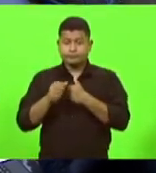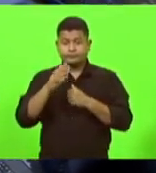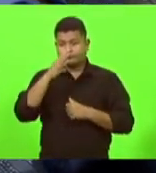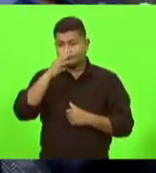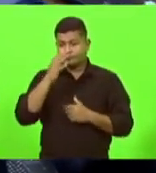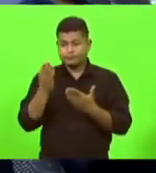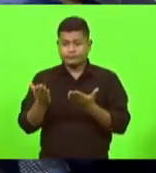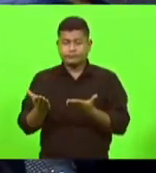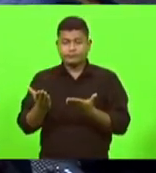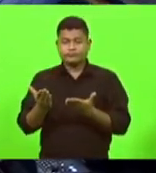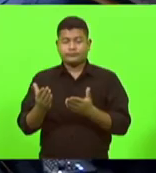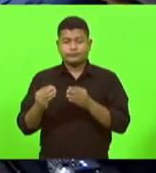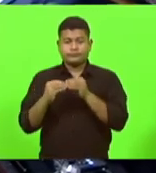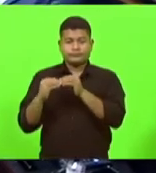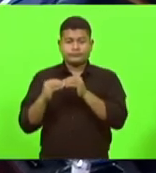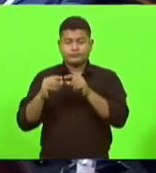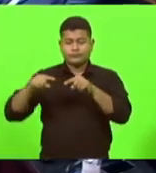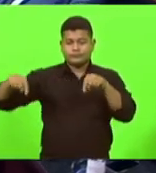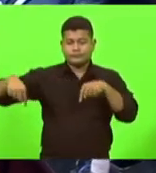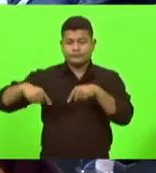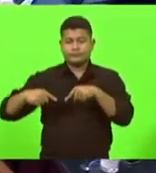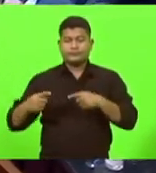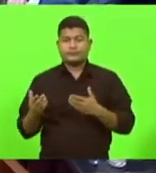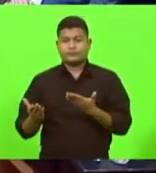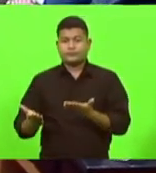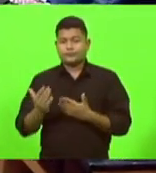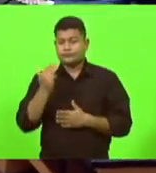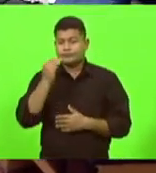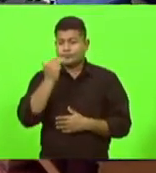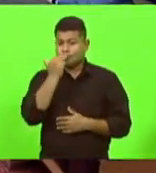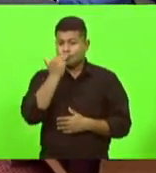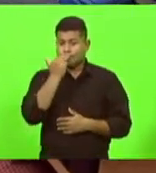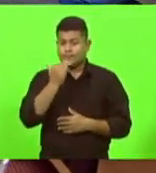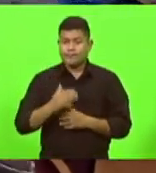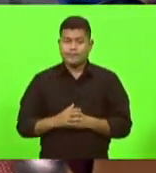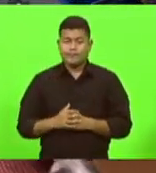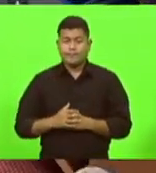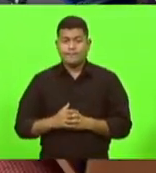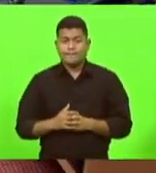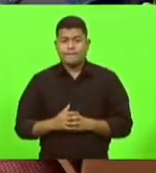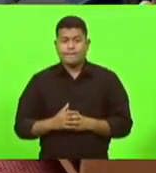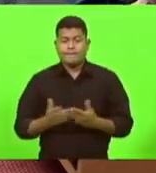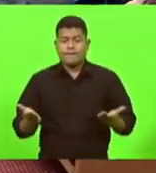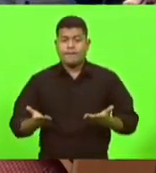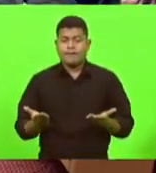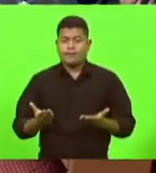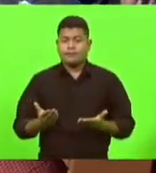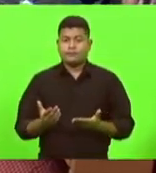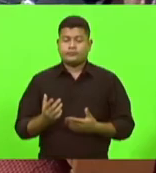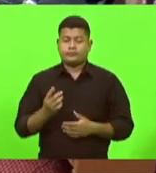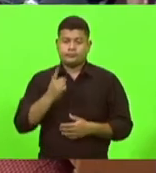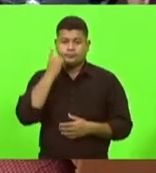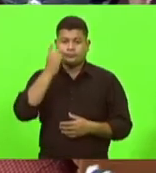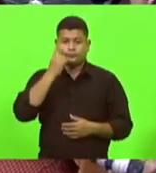meu vizinho de gabinete, deputado Macir Sopels. Obrigado, deputada. Como vota o deputado Maurício